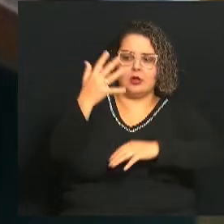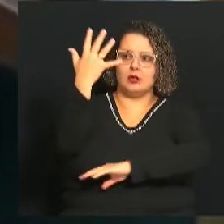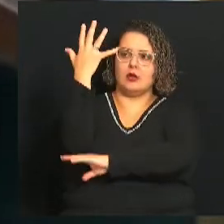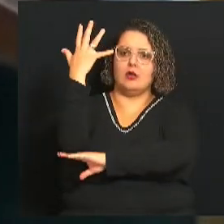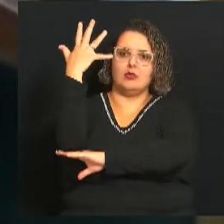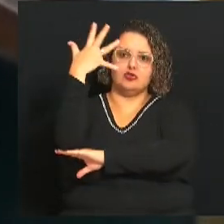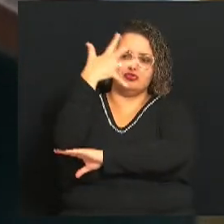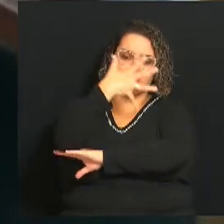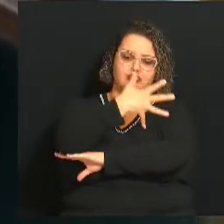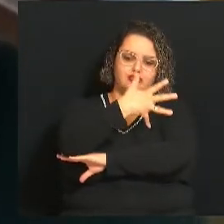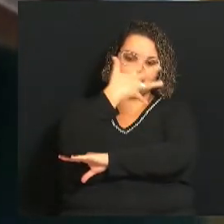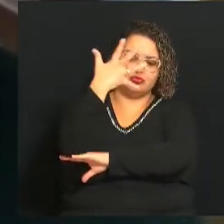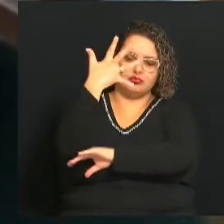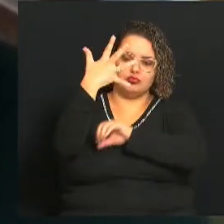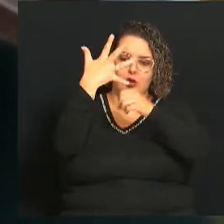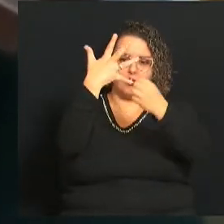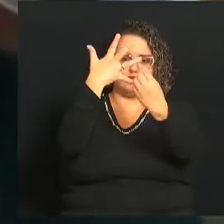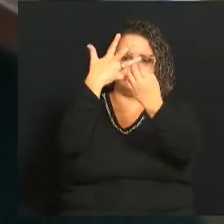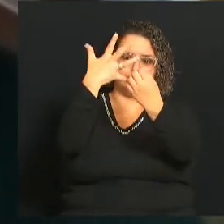né?